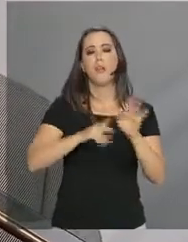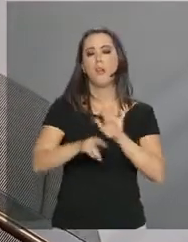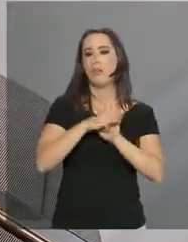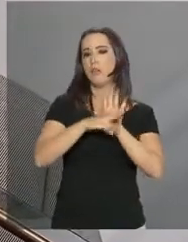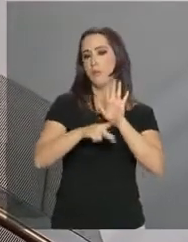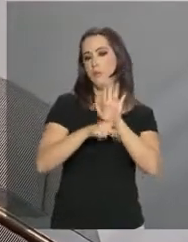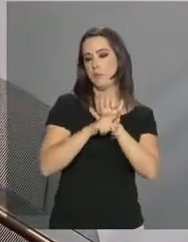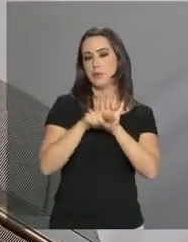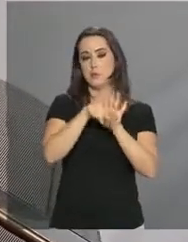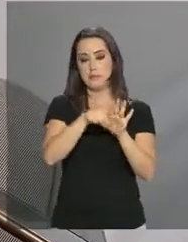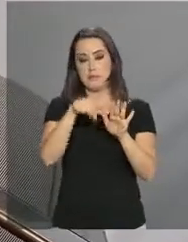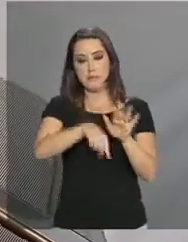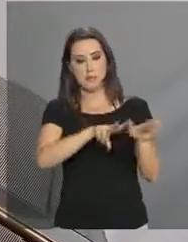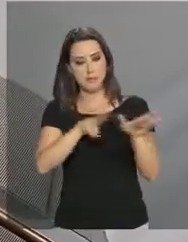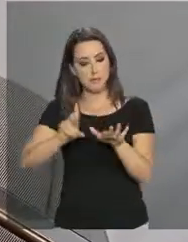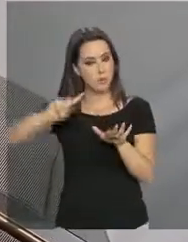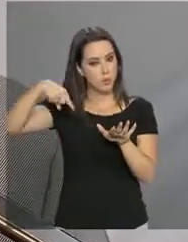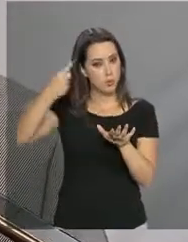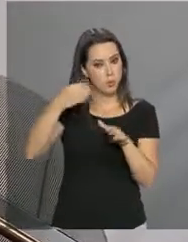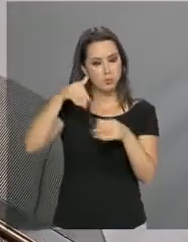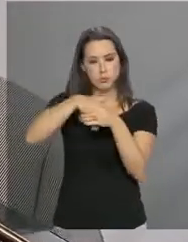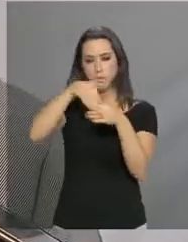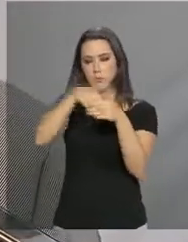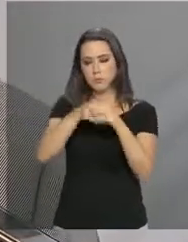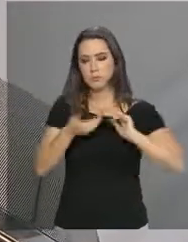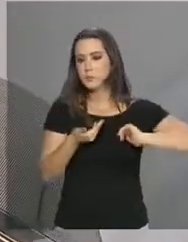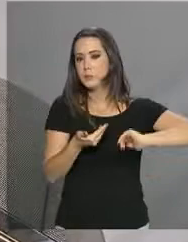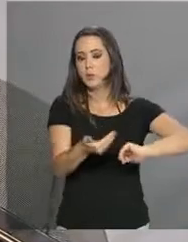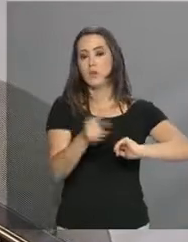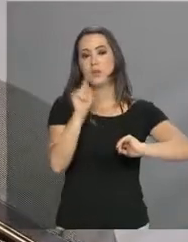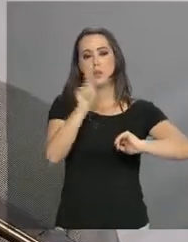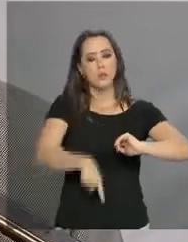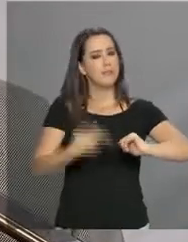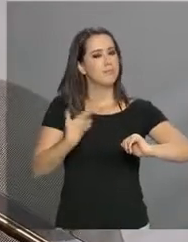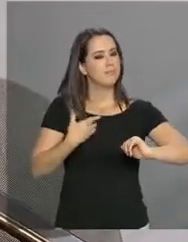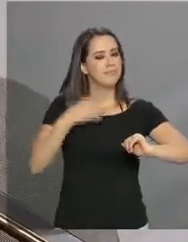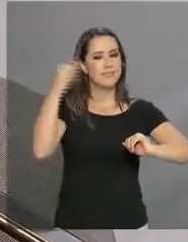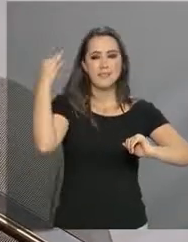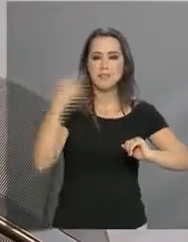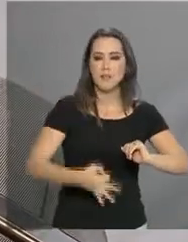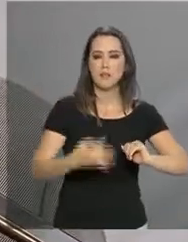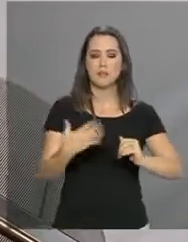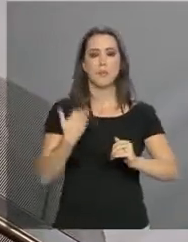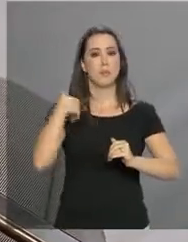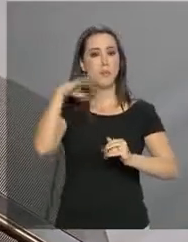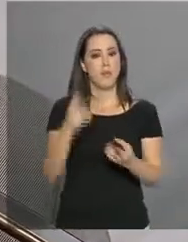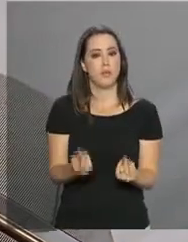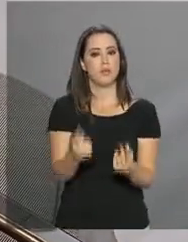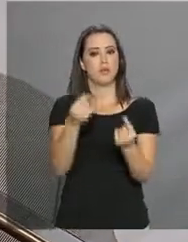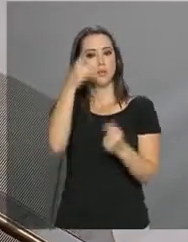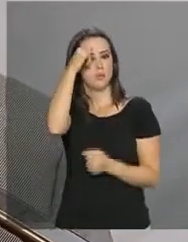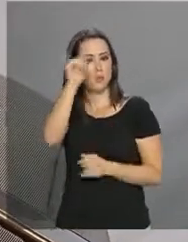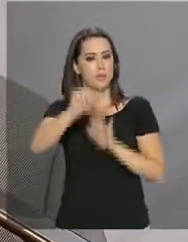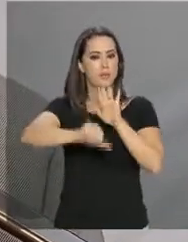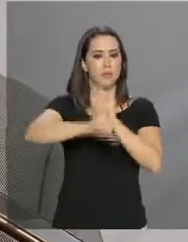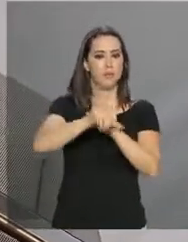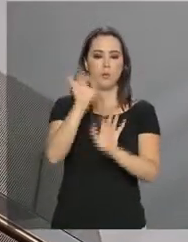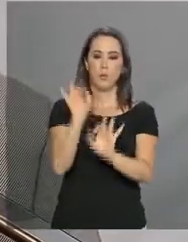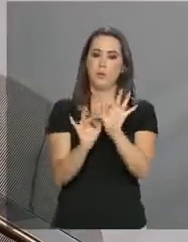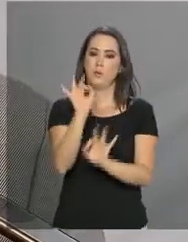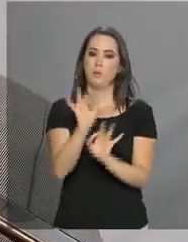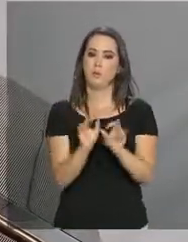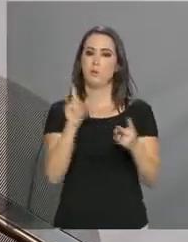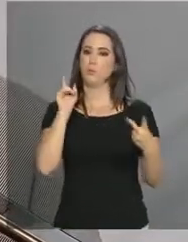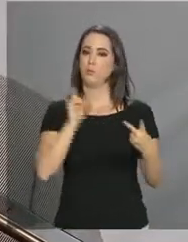esta semana ou na próxima votado no congresso nacional e ela é decisiva para ter mais dinheiro para combater o crime organizado